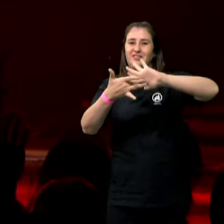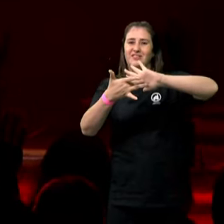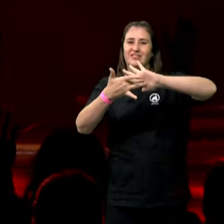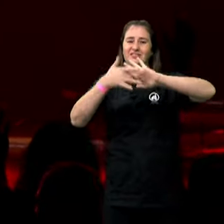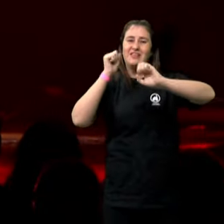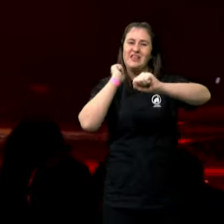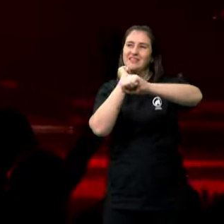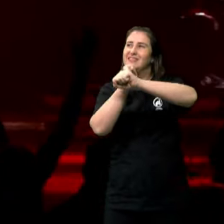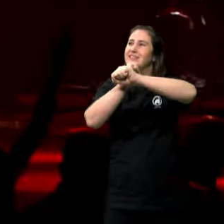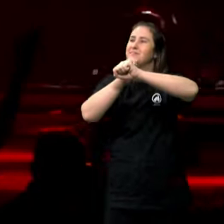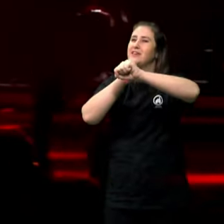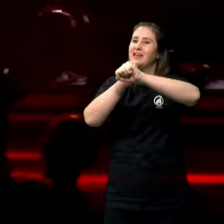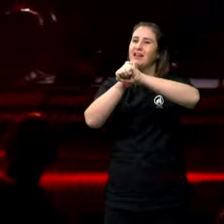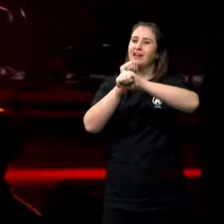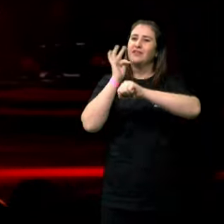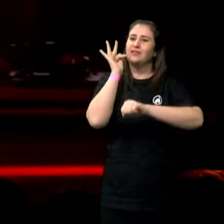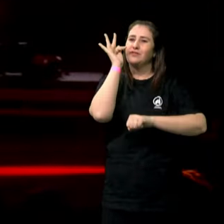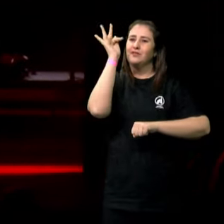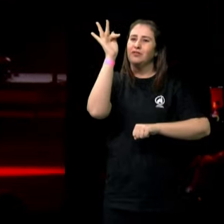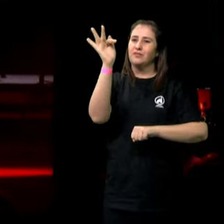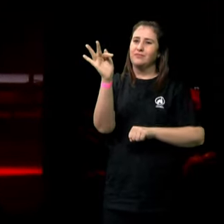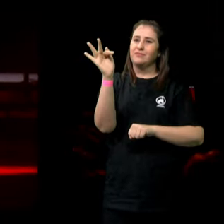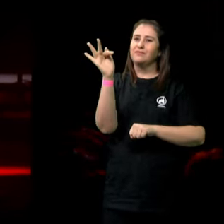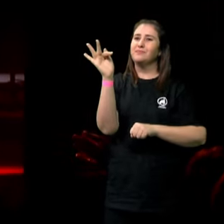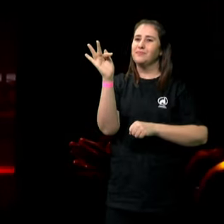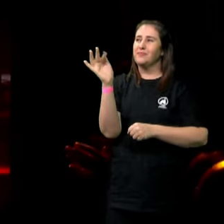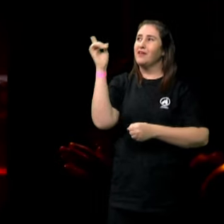comecei as aguardados